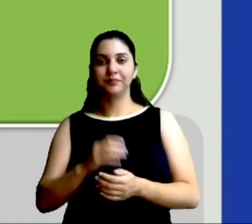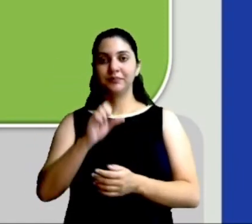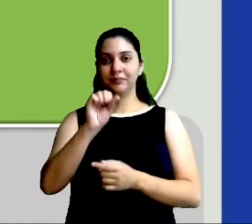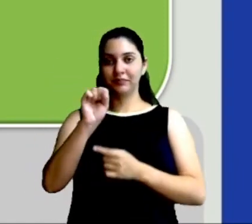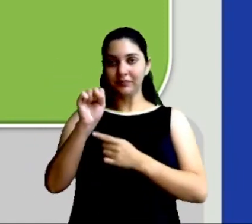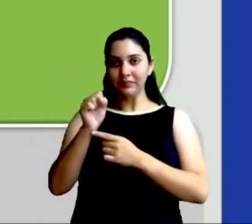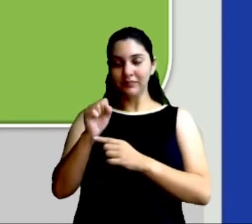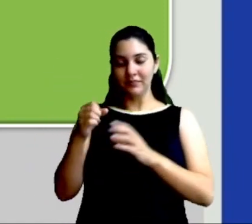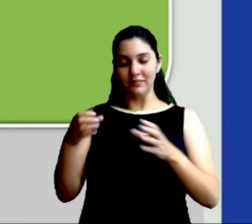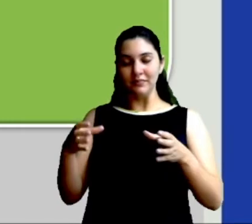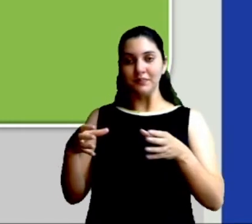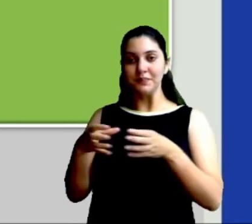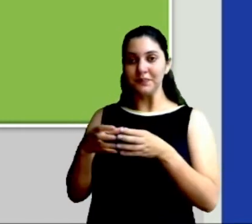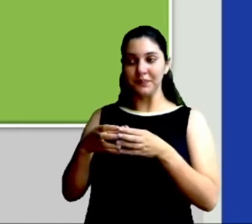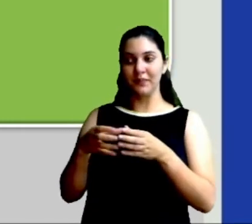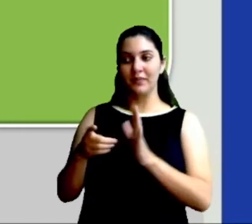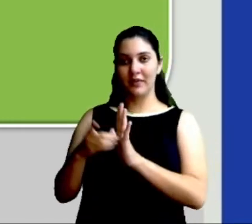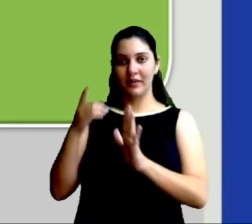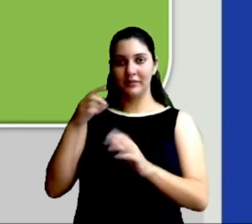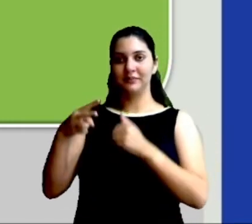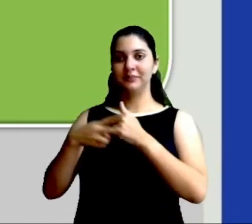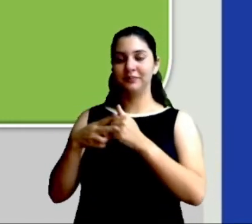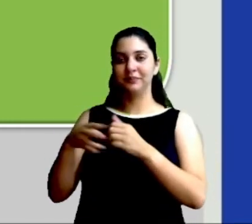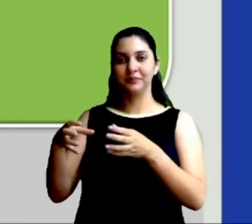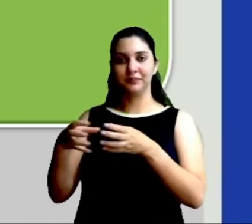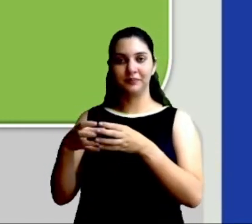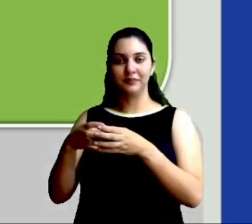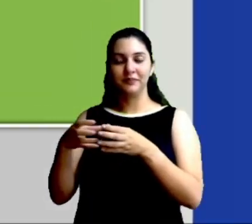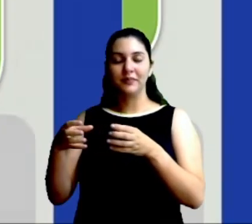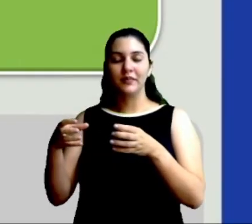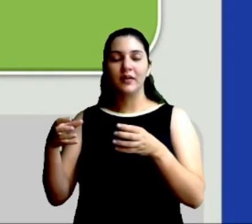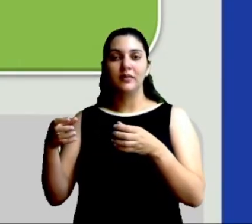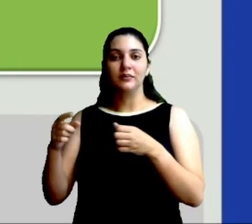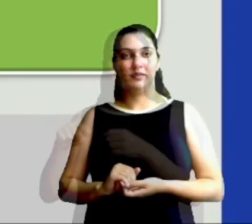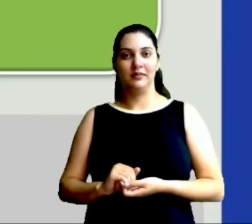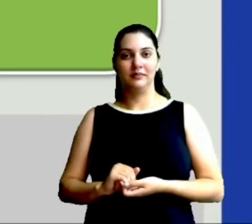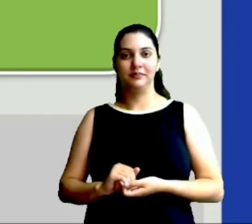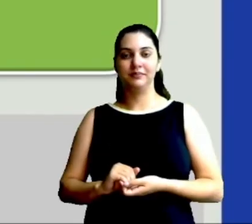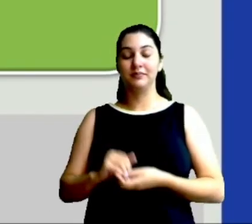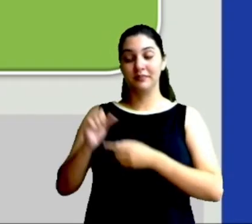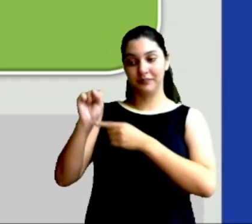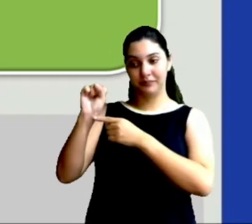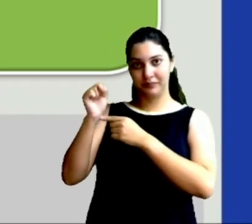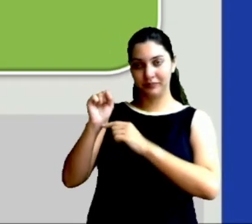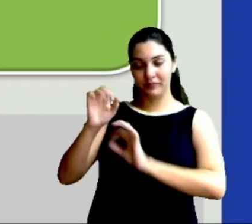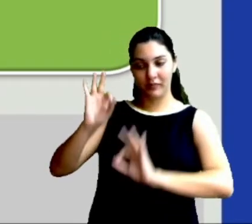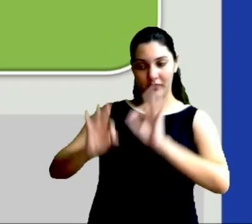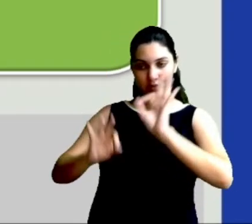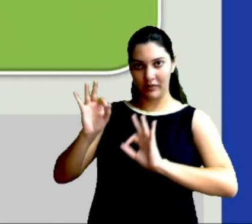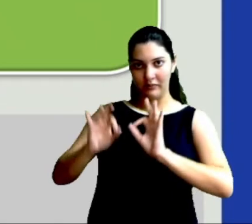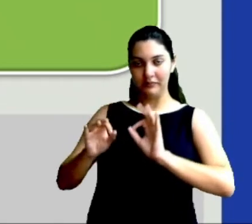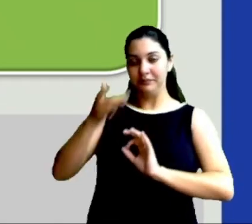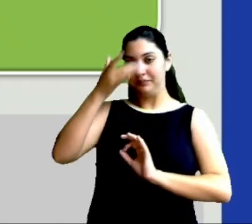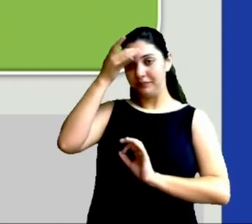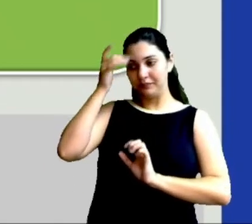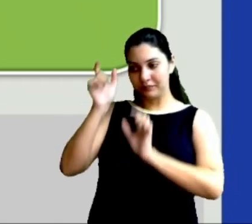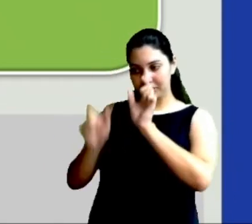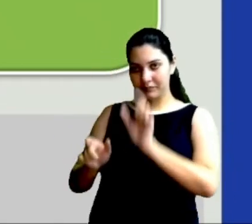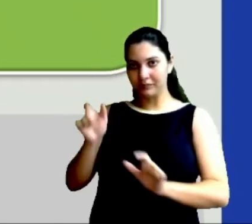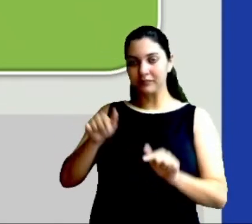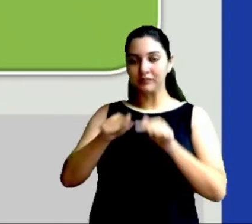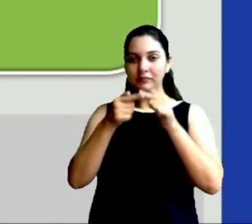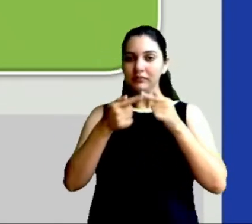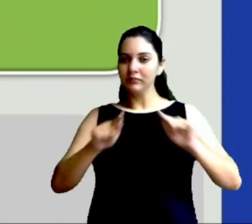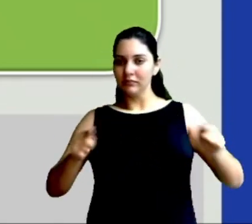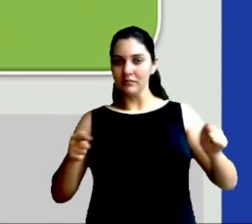verbo, sujeito composto depois do verbo. E agora, o que é que vem para a gente? Sujeito formado por pessoas gramaticais